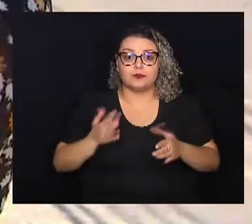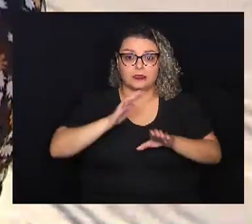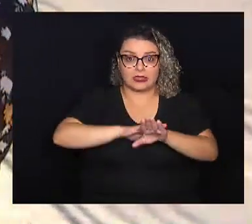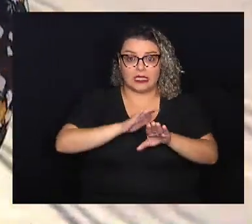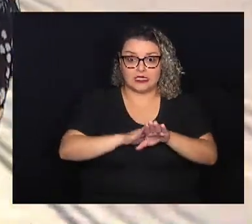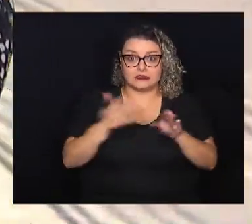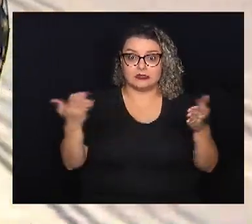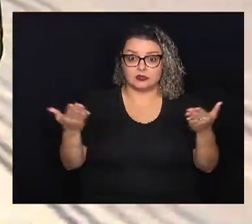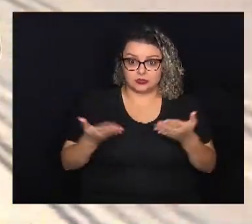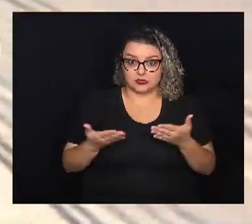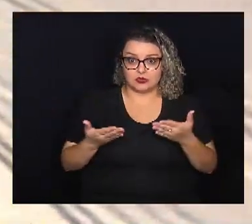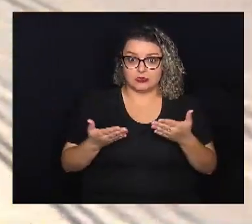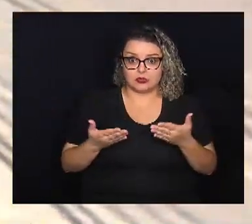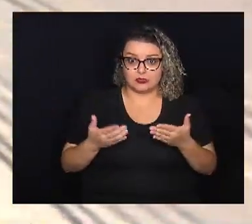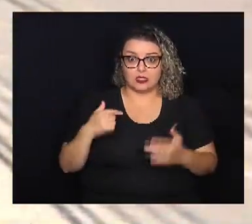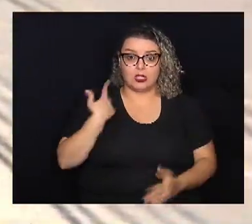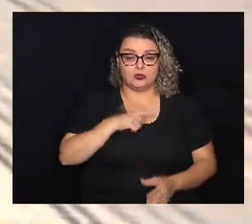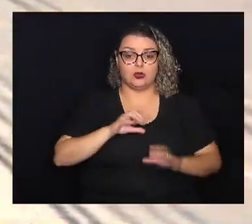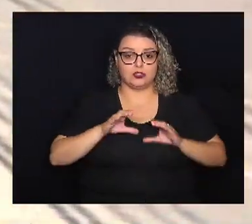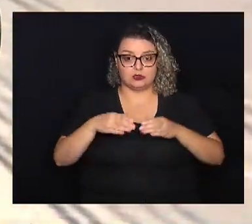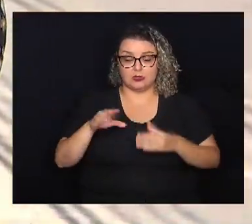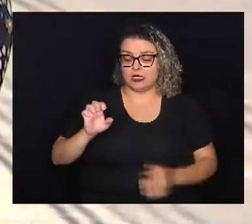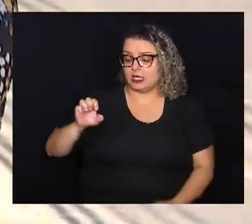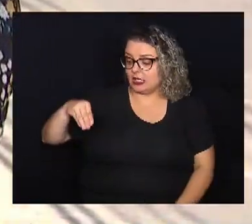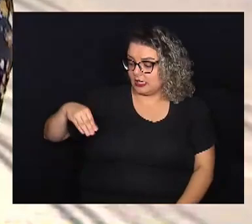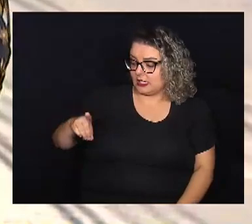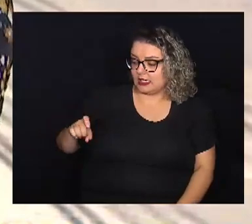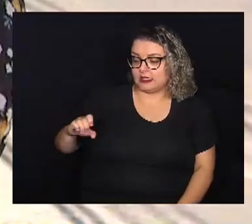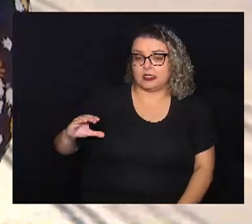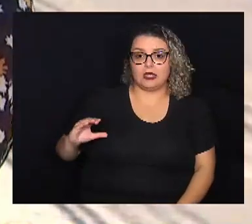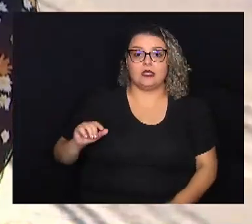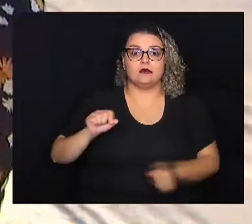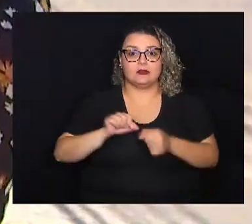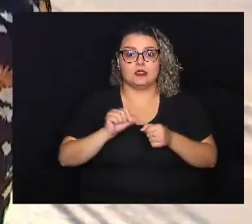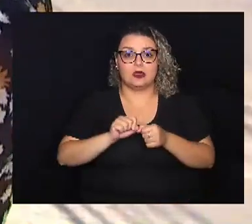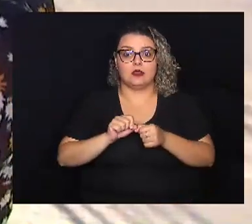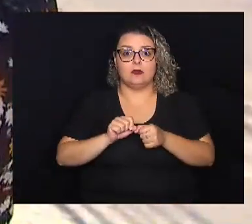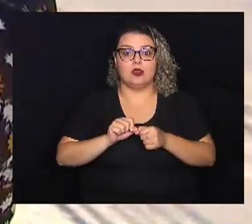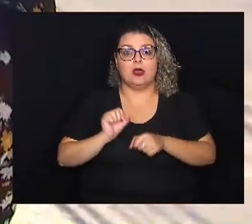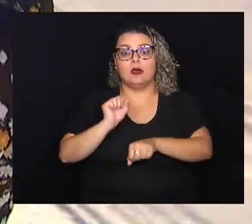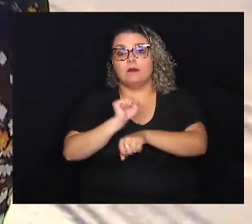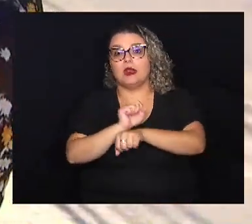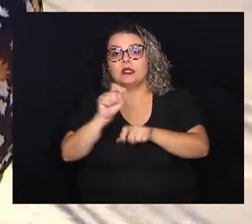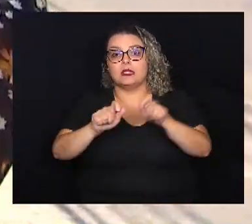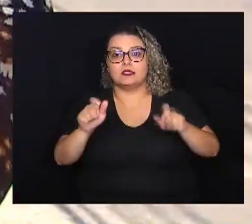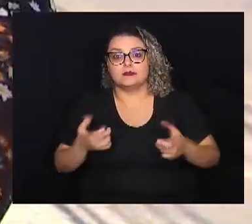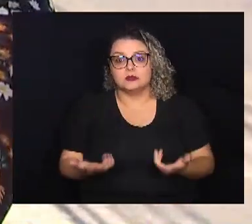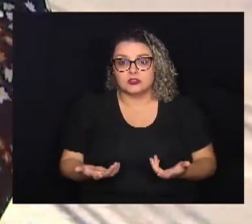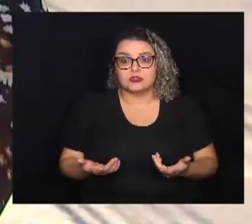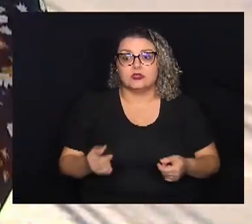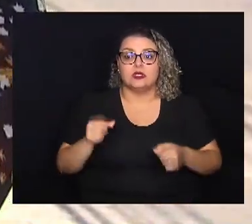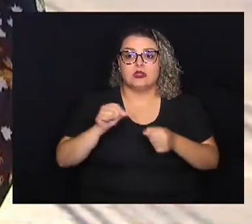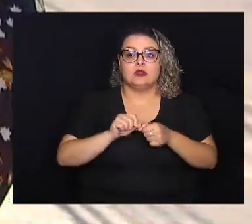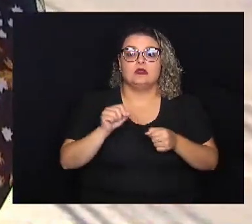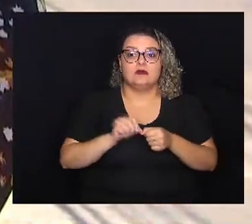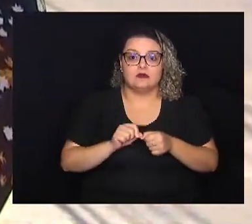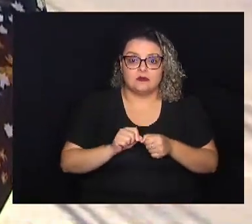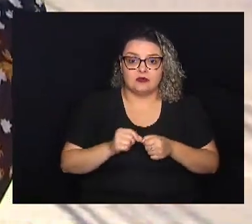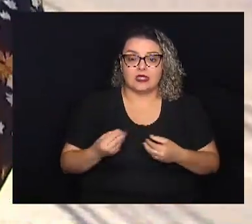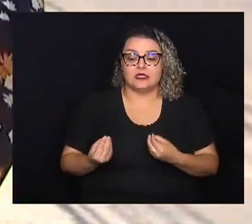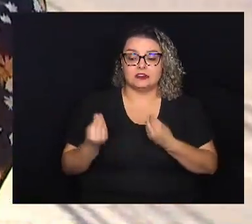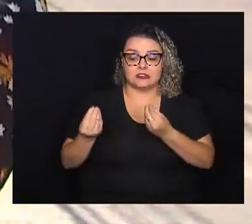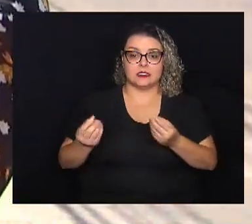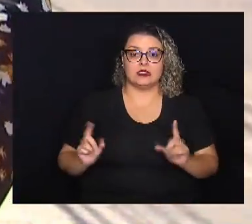hoje, o que a nossa equipe da INDEC tá fazendo é abordar o pessoal e a gente faz a entrega de antena corta